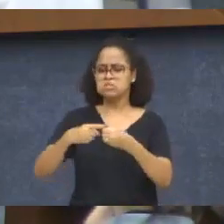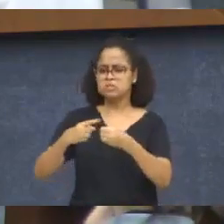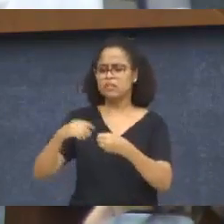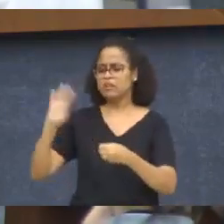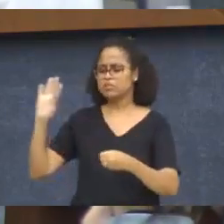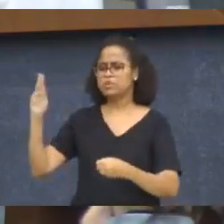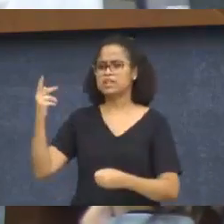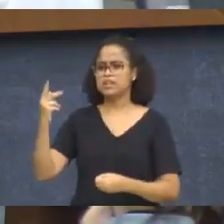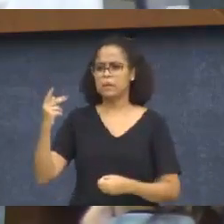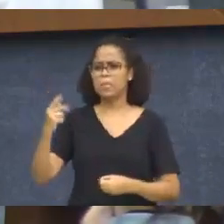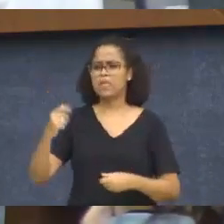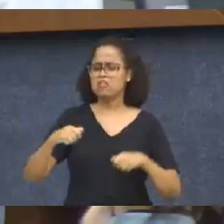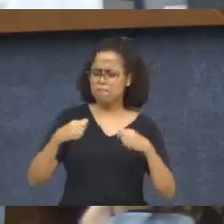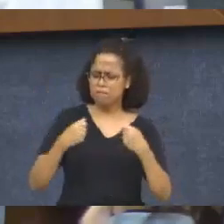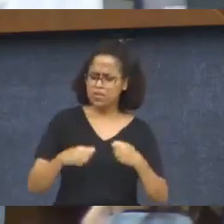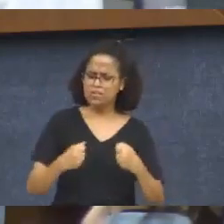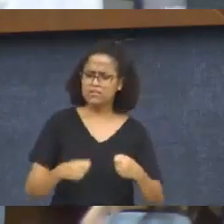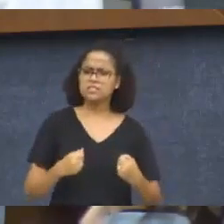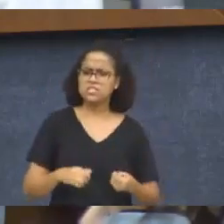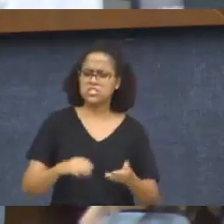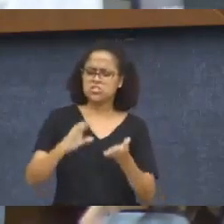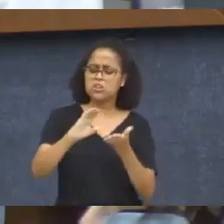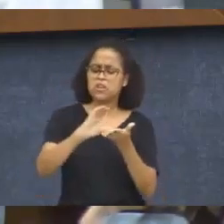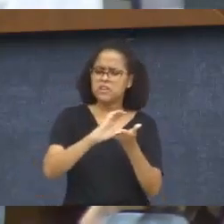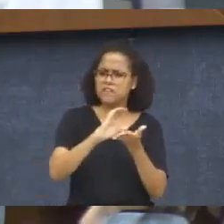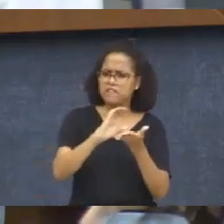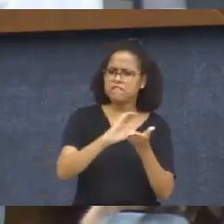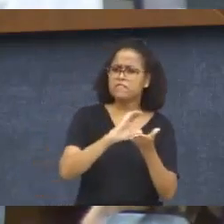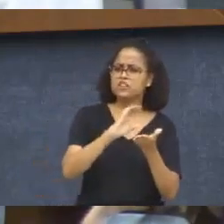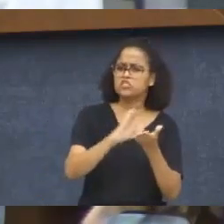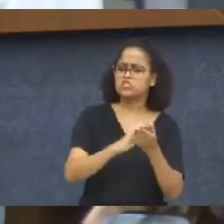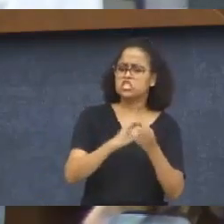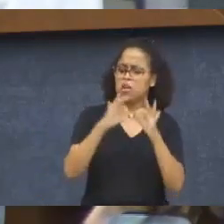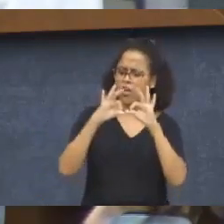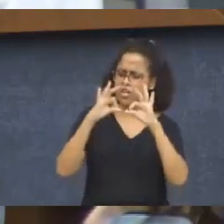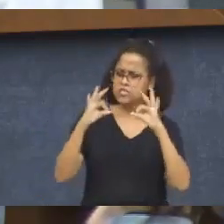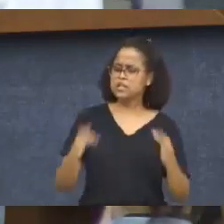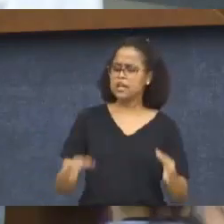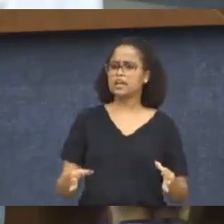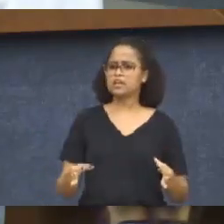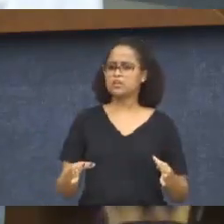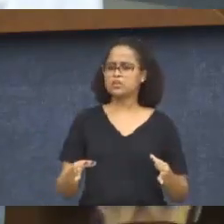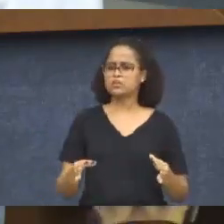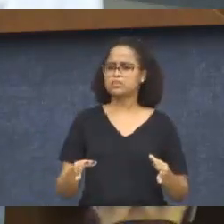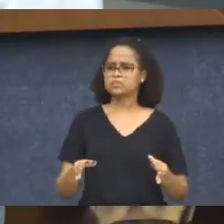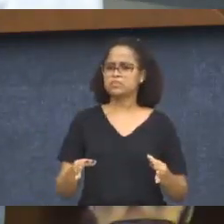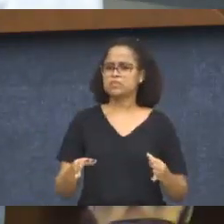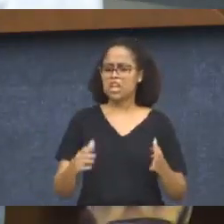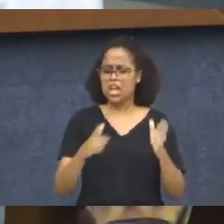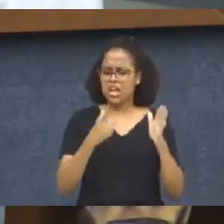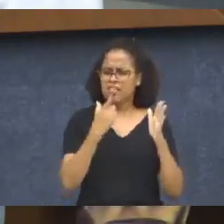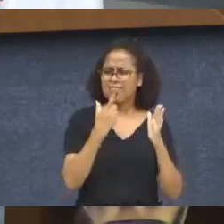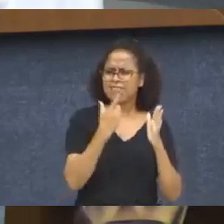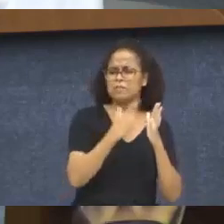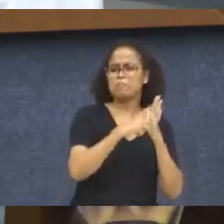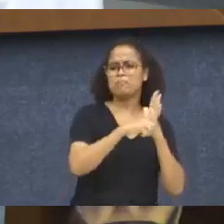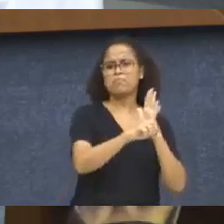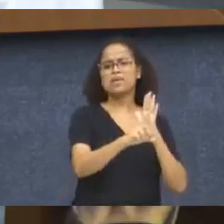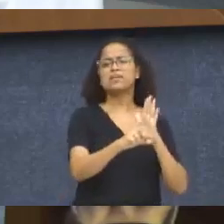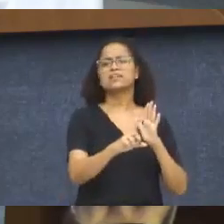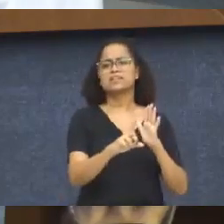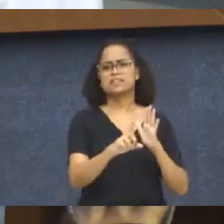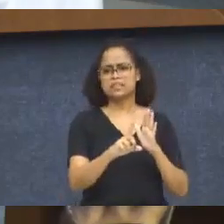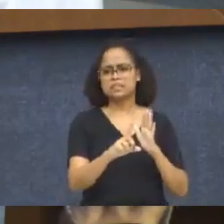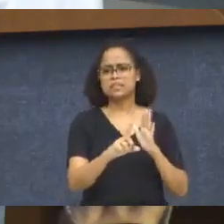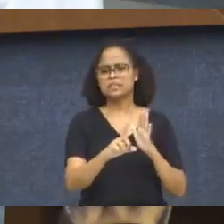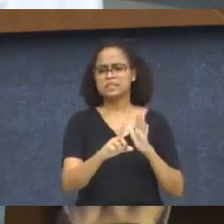precisa, sim, investir corretamente. Precisa limpar o canal de sedimentação todo ano, porque aí a gente elimina o problema